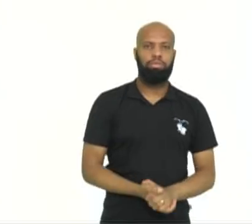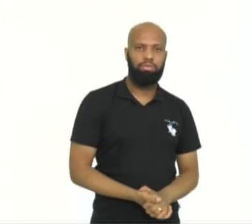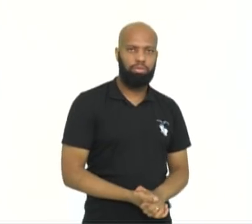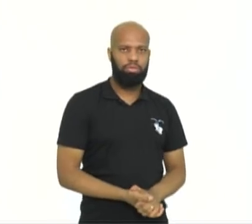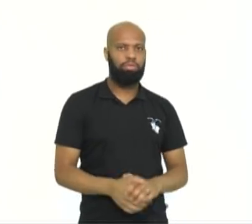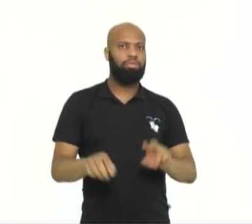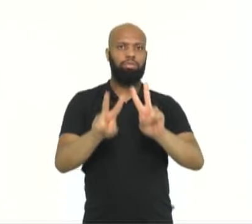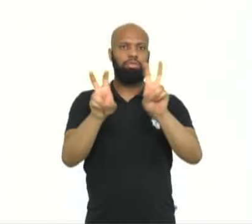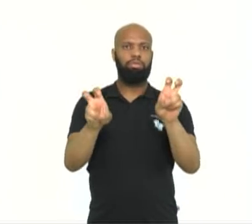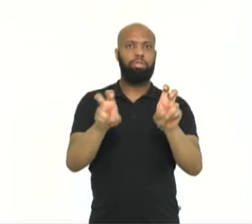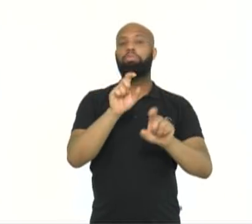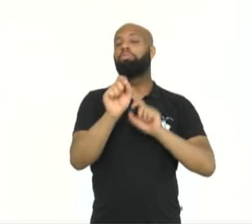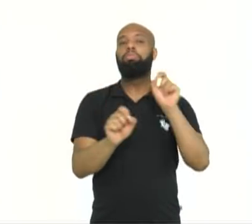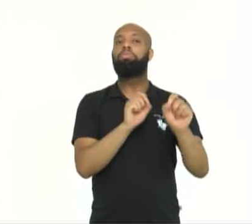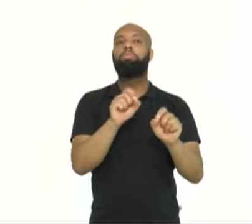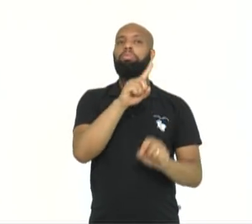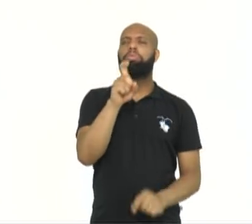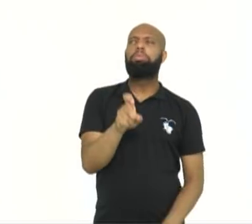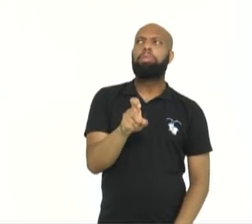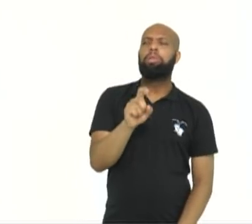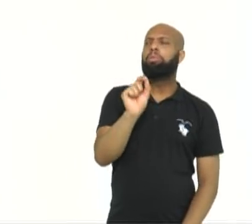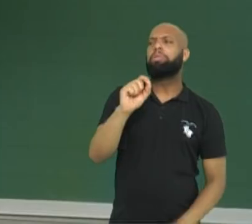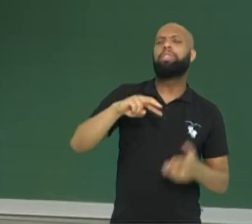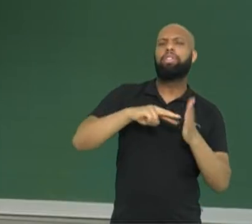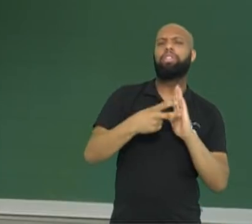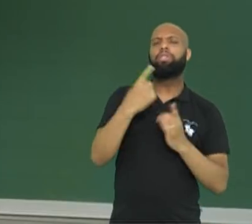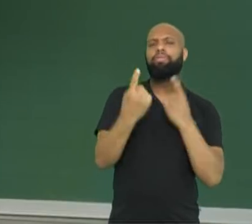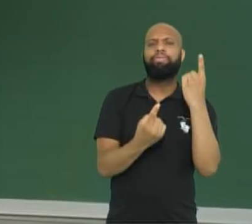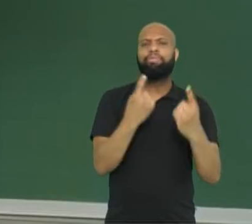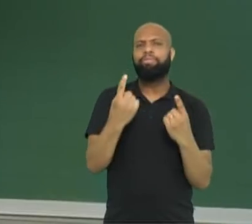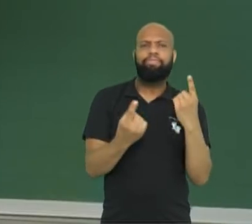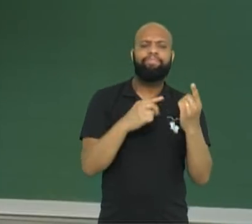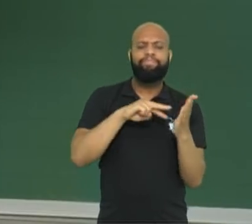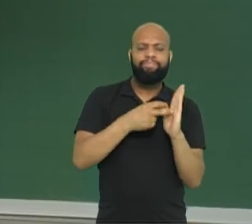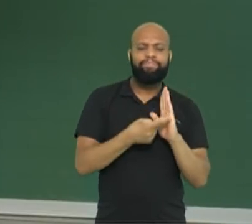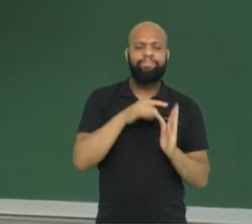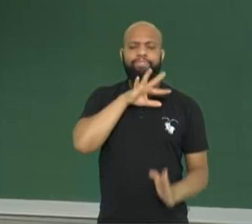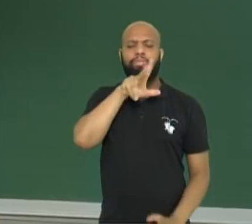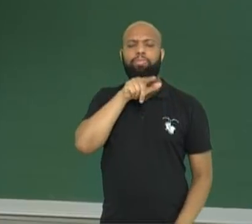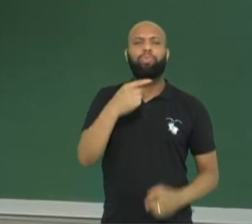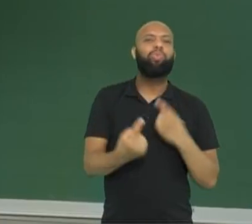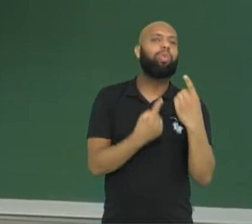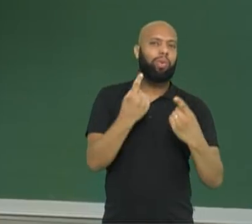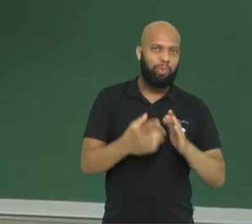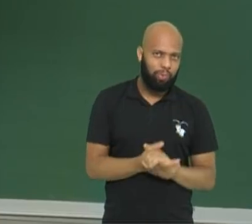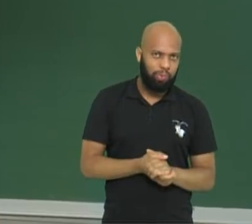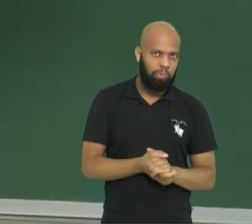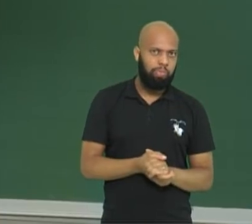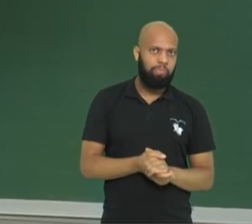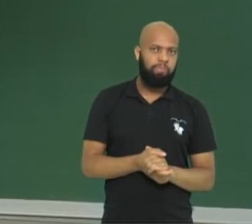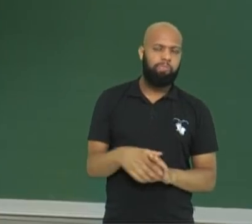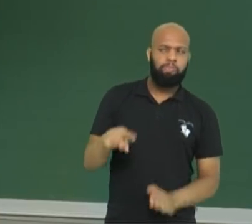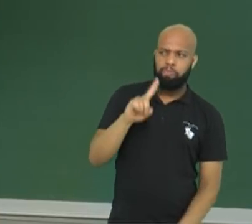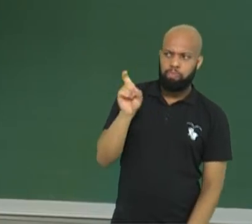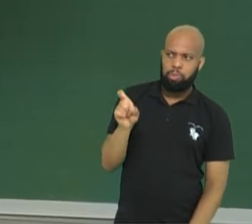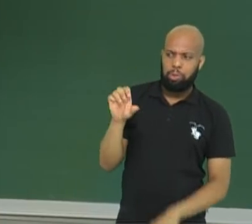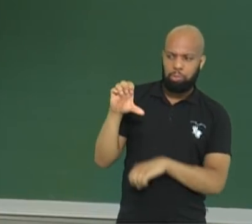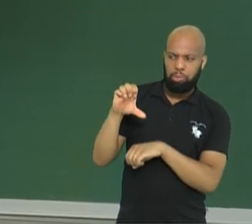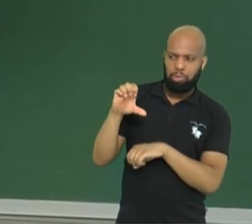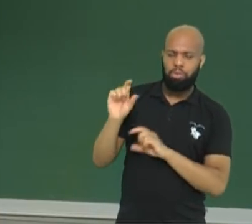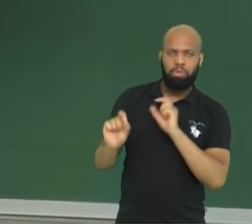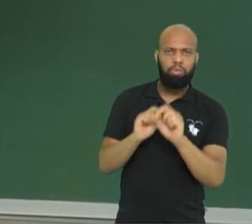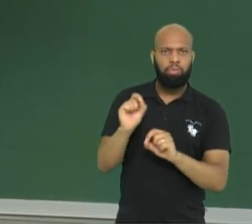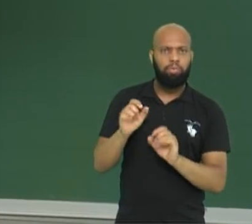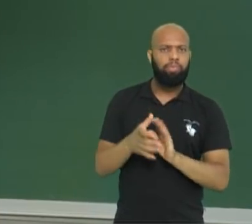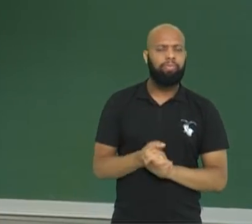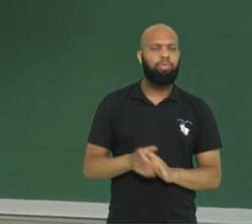esse título, o que será que a gente pode pensar? Qual será que é este animal? Né? Do que será que está tratando